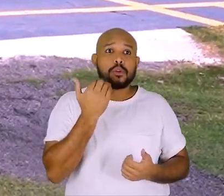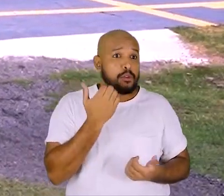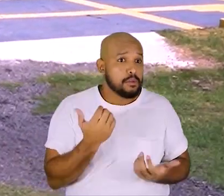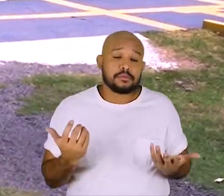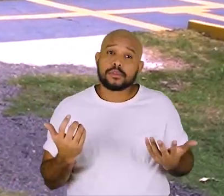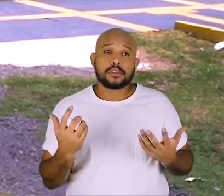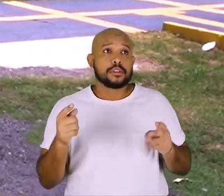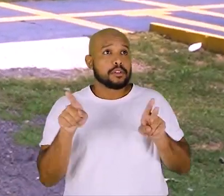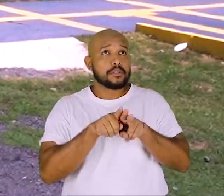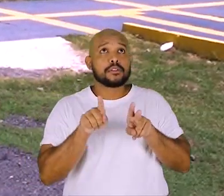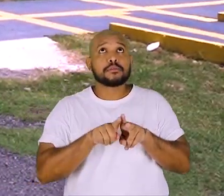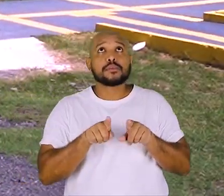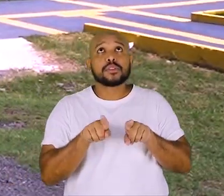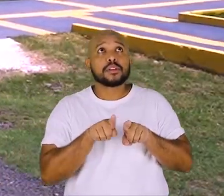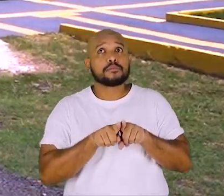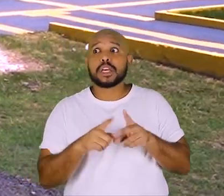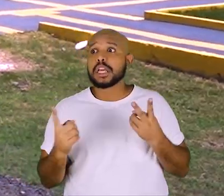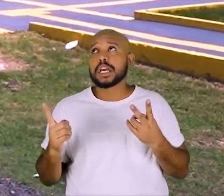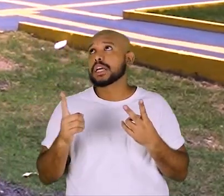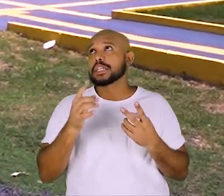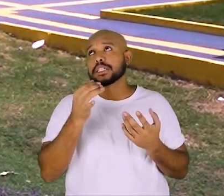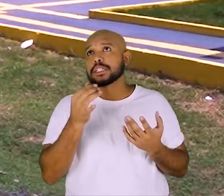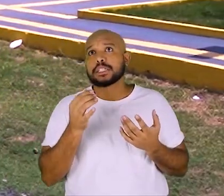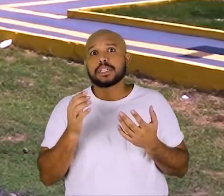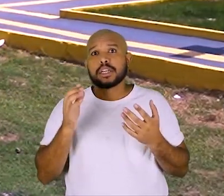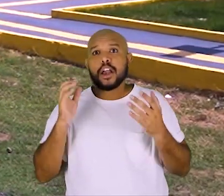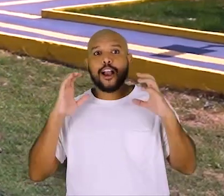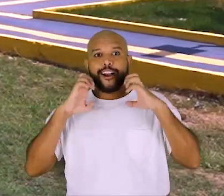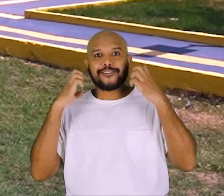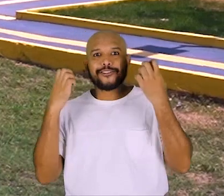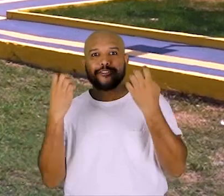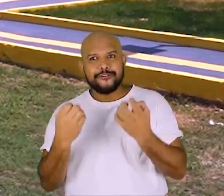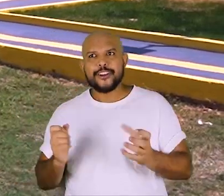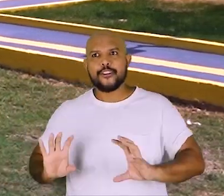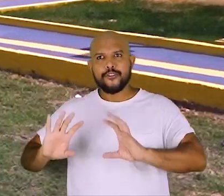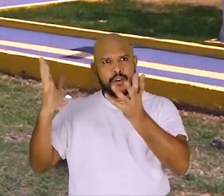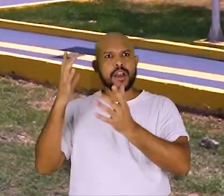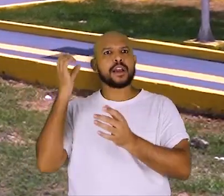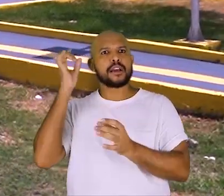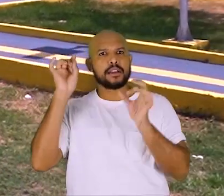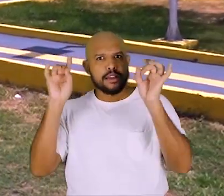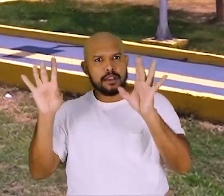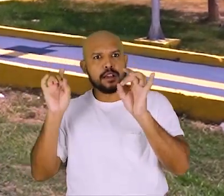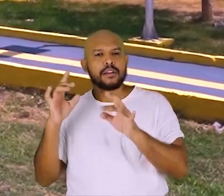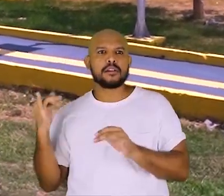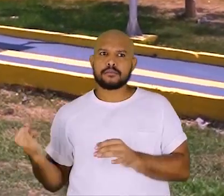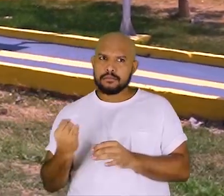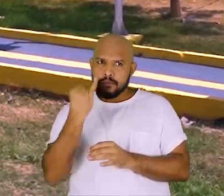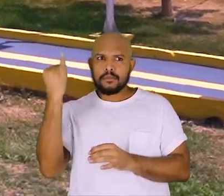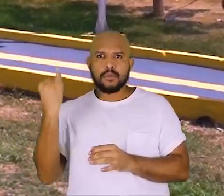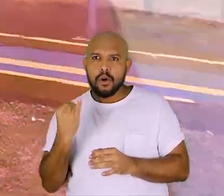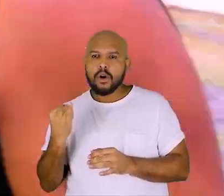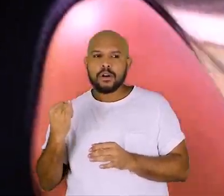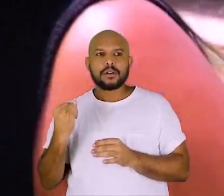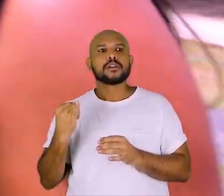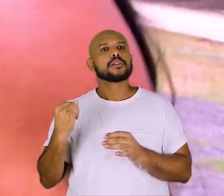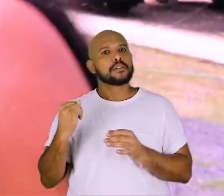costumes e tradições, né? É, pelo menos se adequar na alimentação, incluir